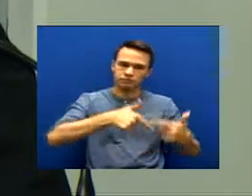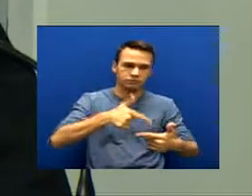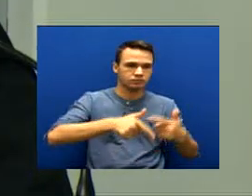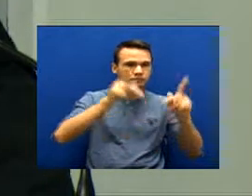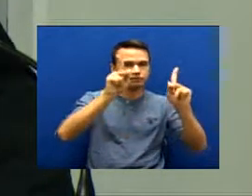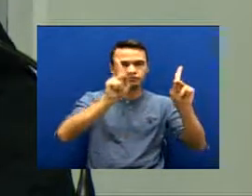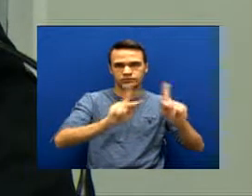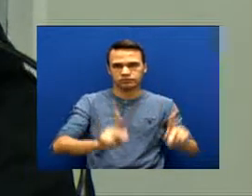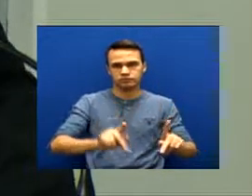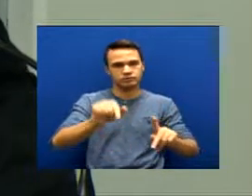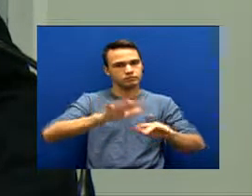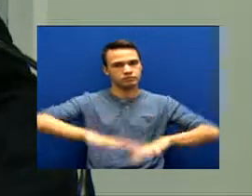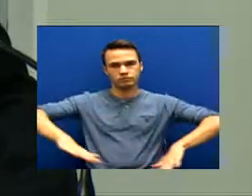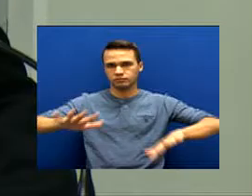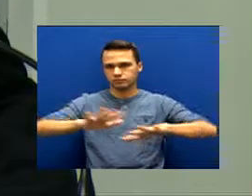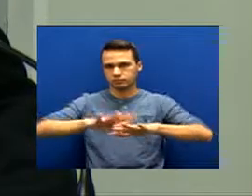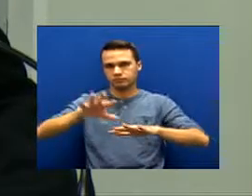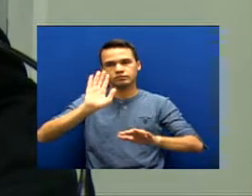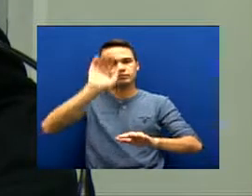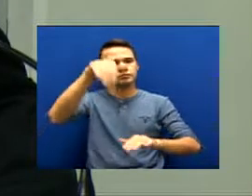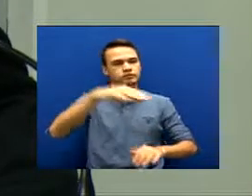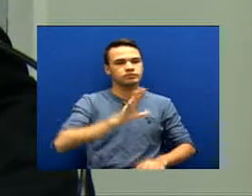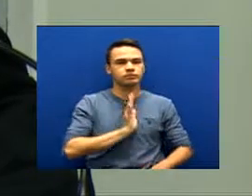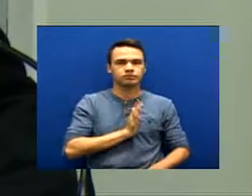mensagem desse livro mudou a minha vida.